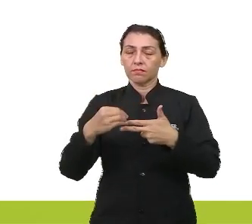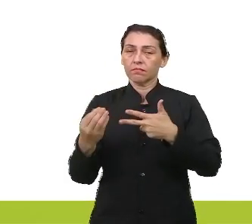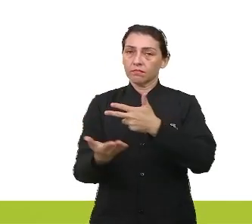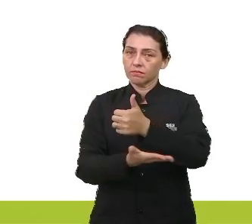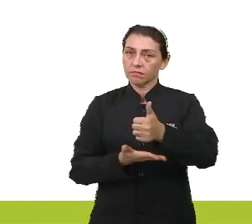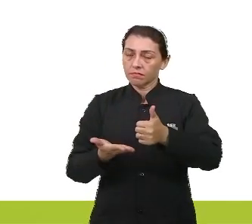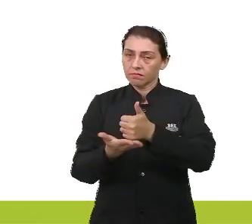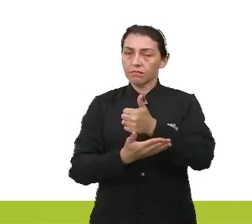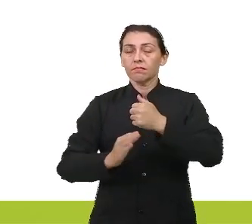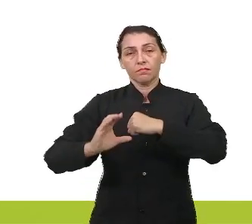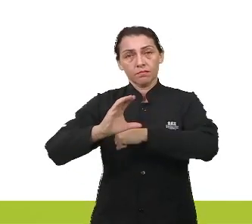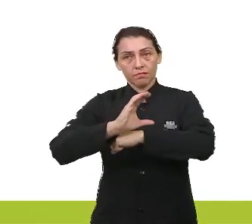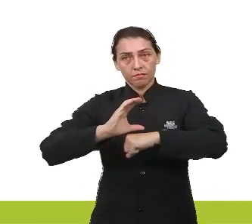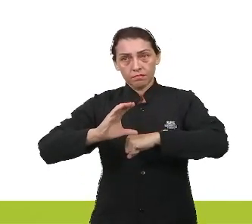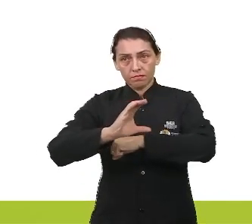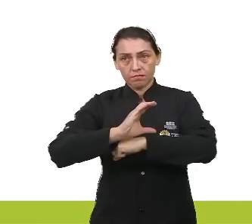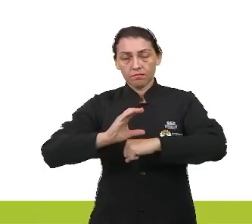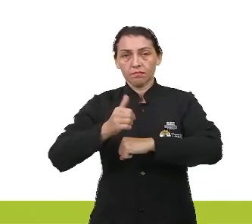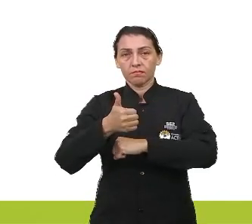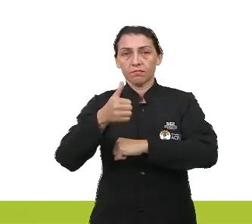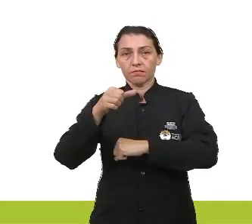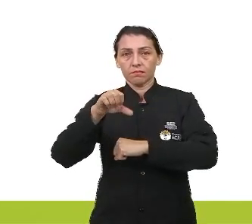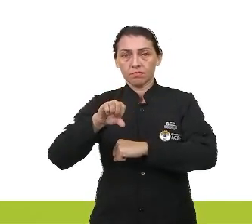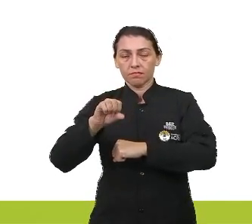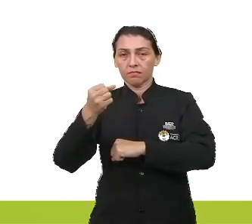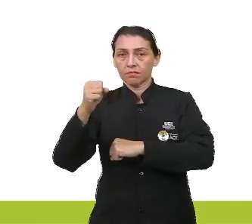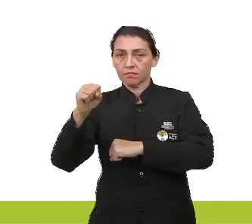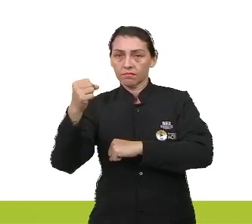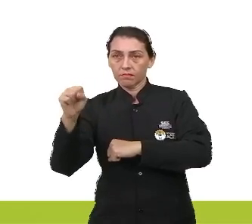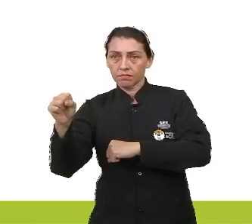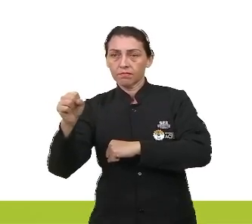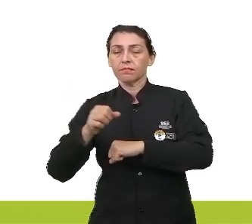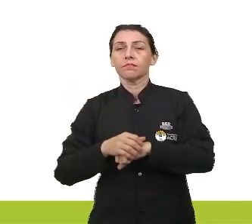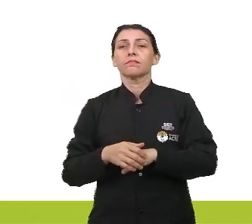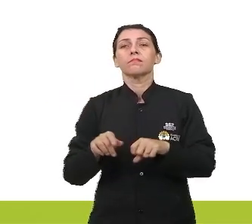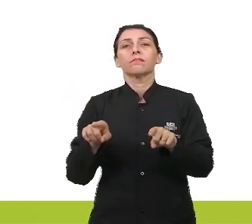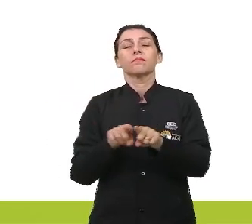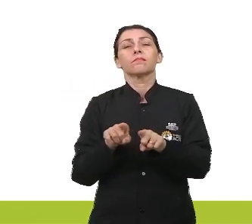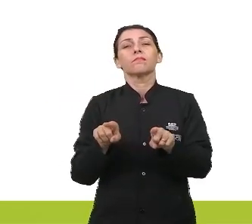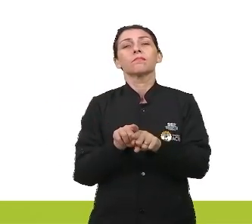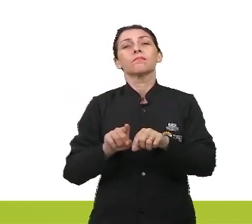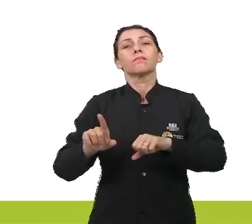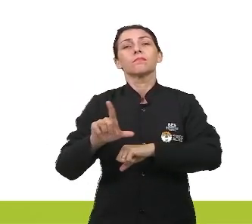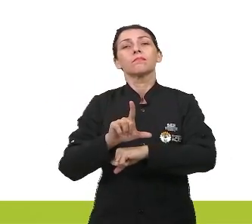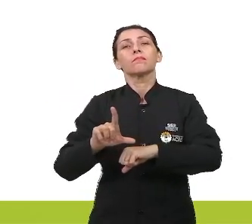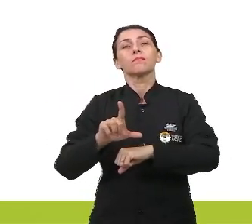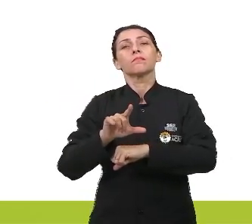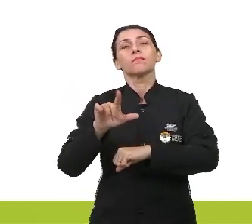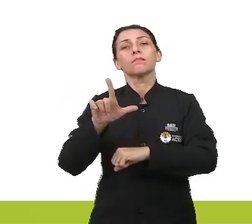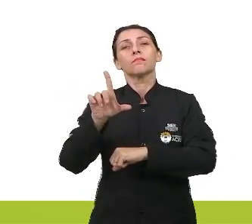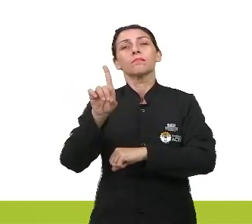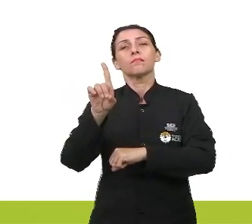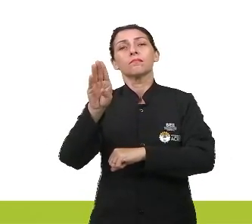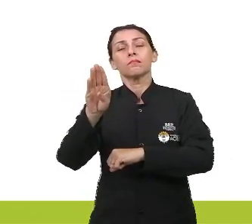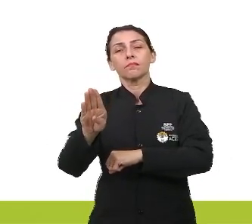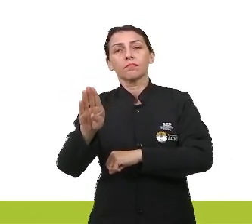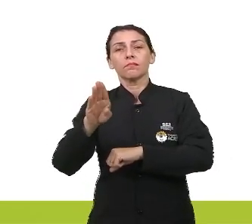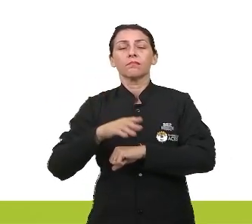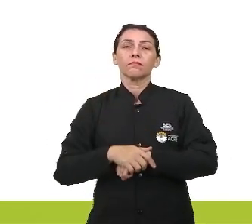na Constituição de 1988 e na Lei de Diretrizes e Bases,